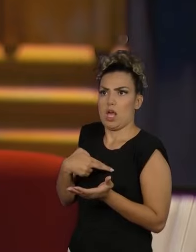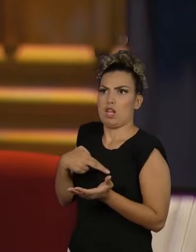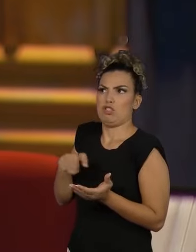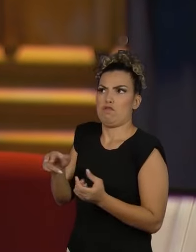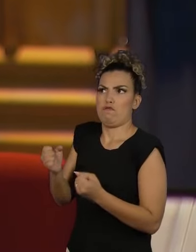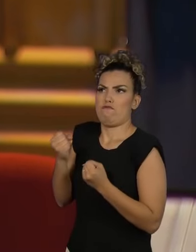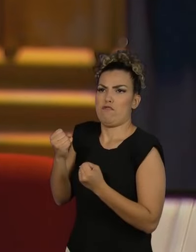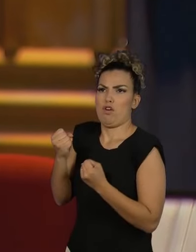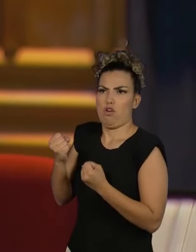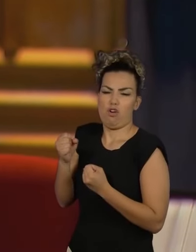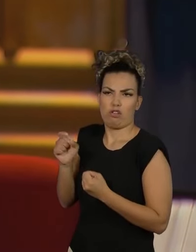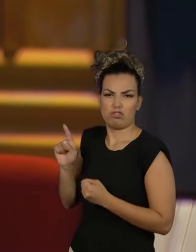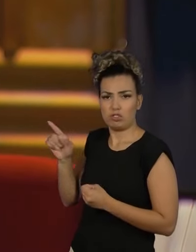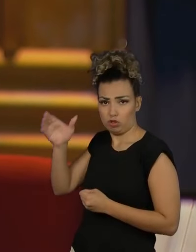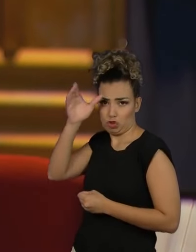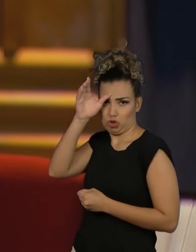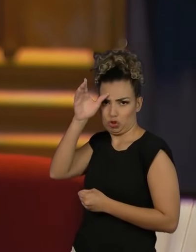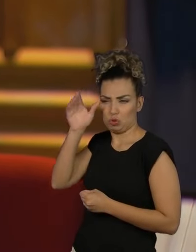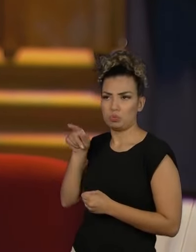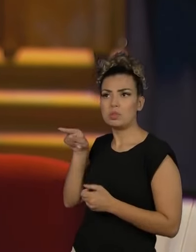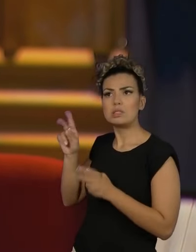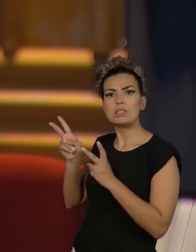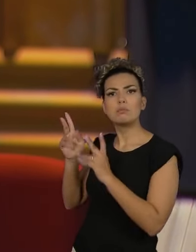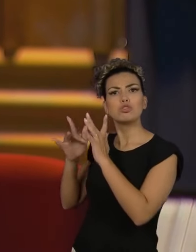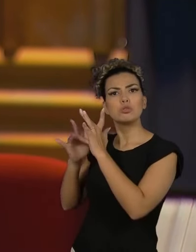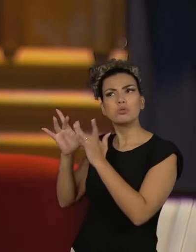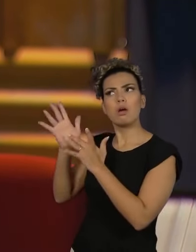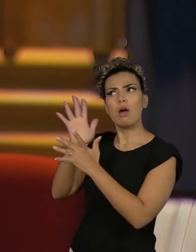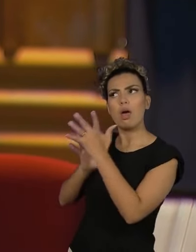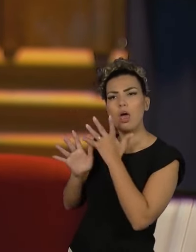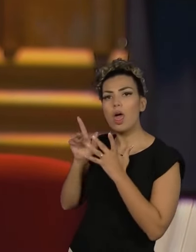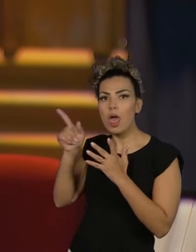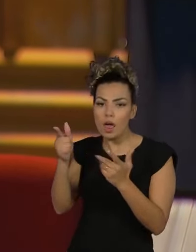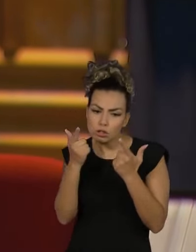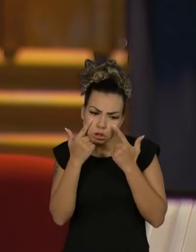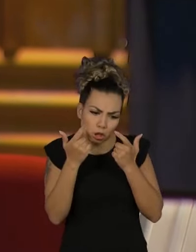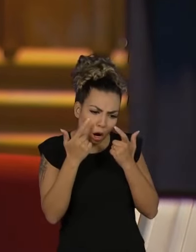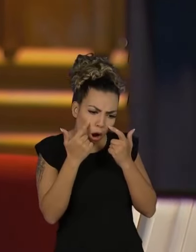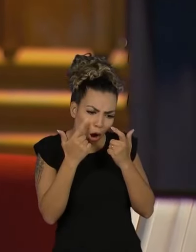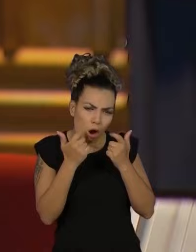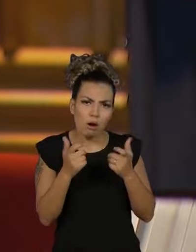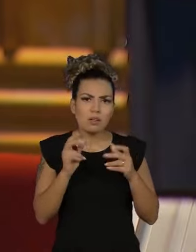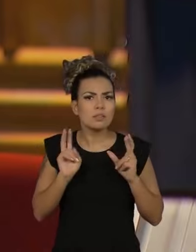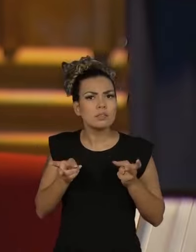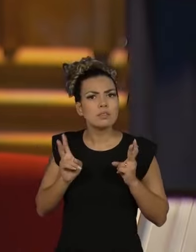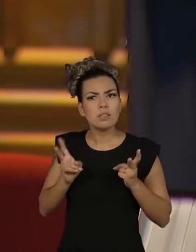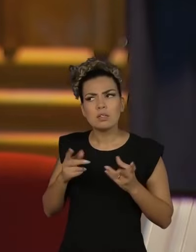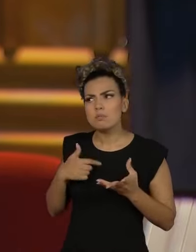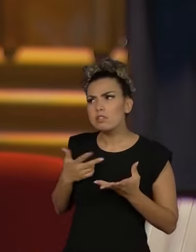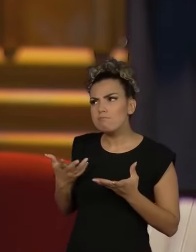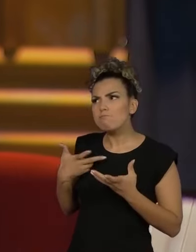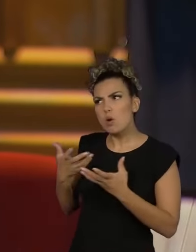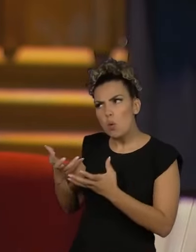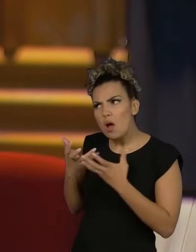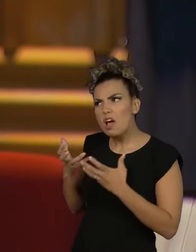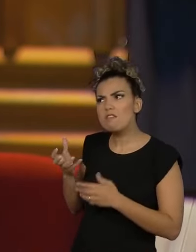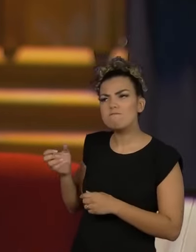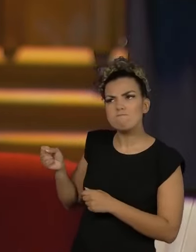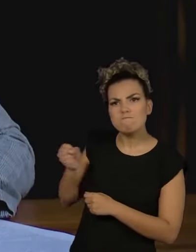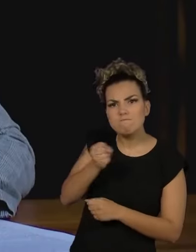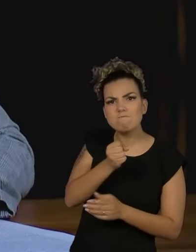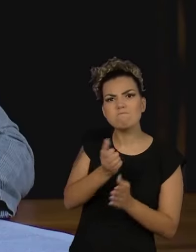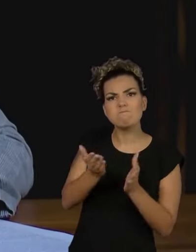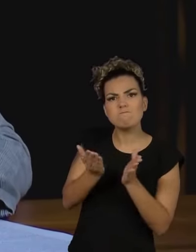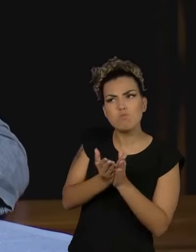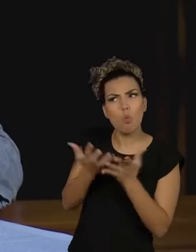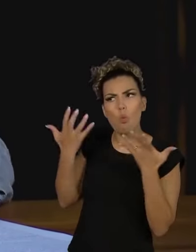chorava. E eu queria convertê-lo, né? Eu queria catequizá-lo. Sim. Queria que ele se convertesse para ele não ir para o inferno.